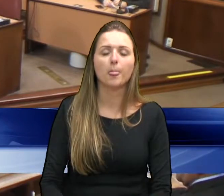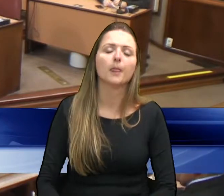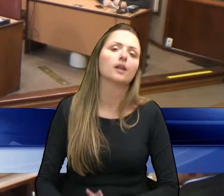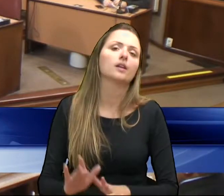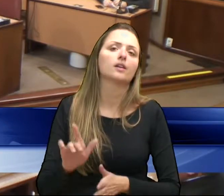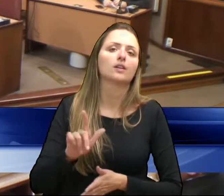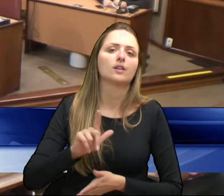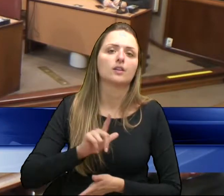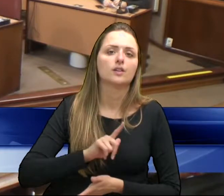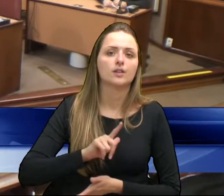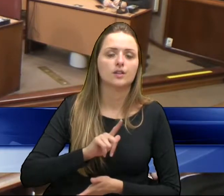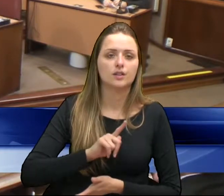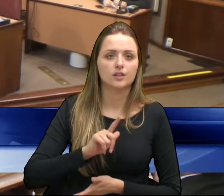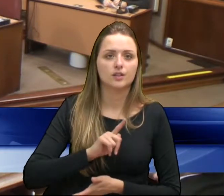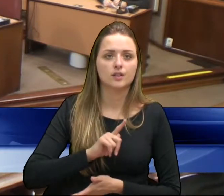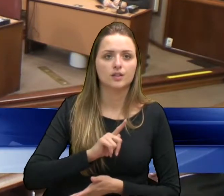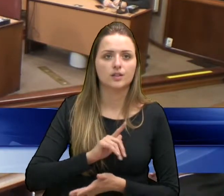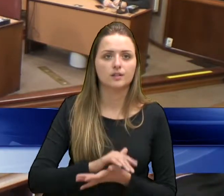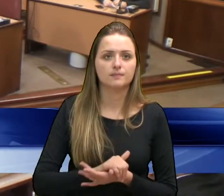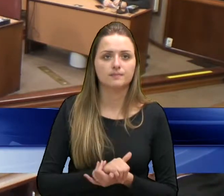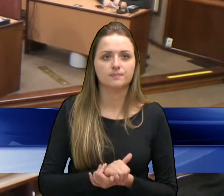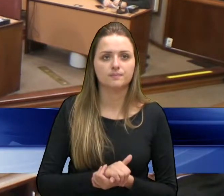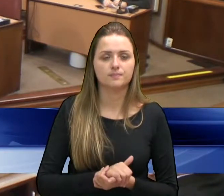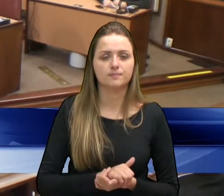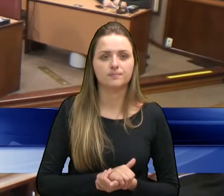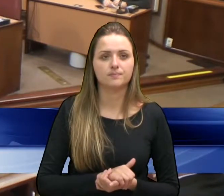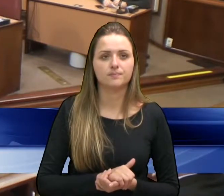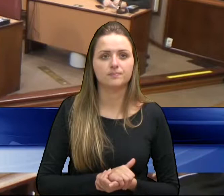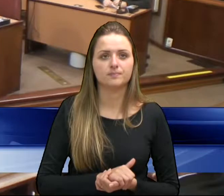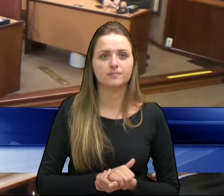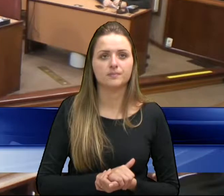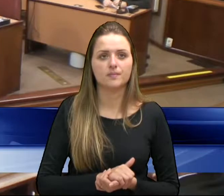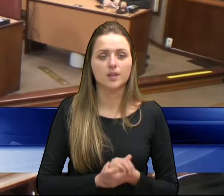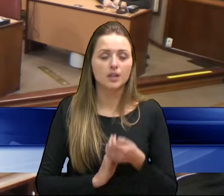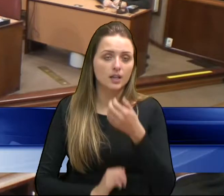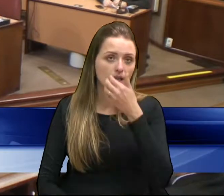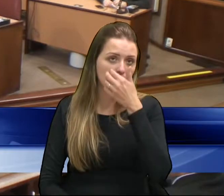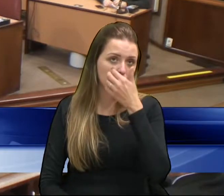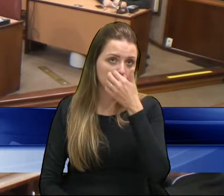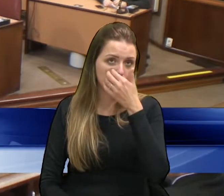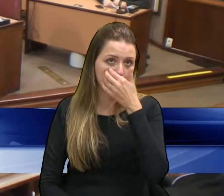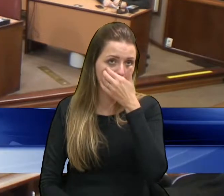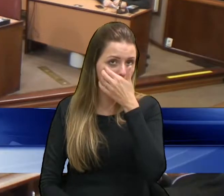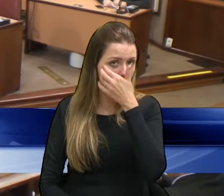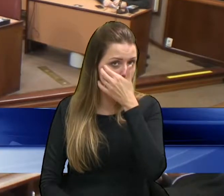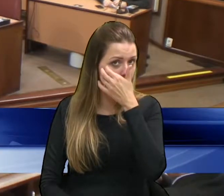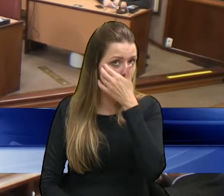Entendo. Alô?